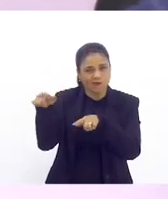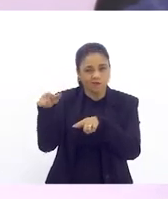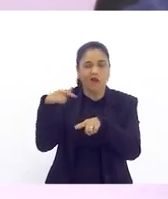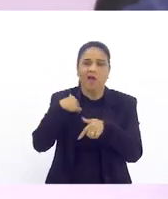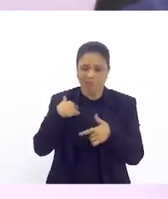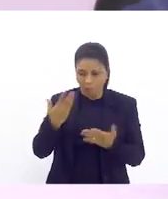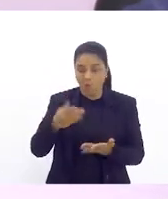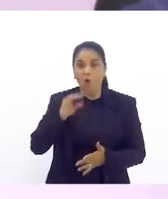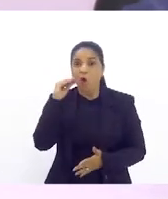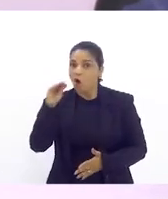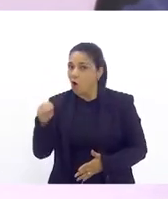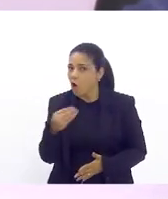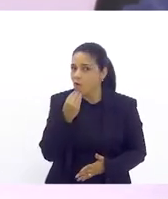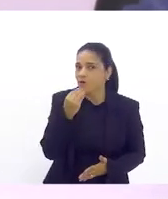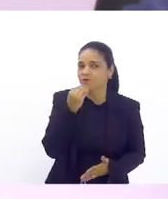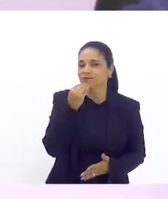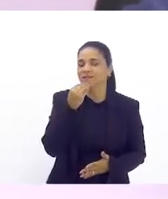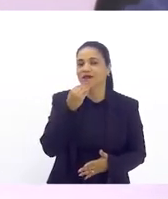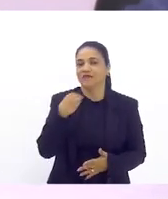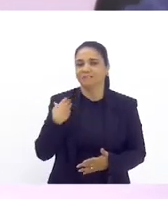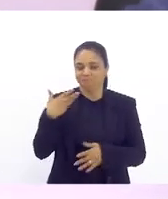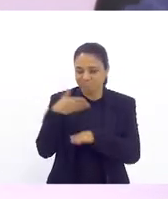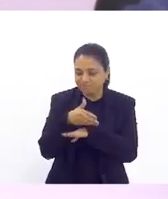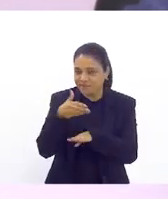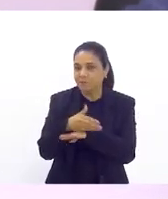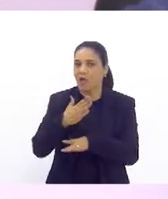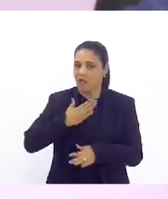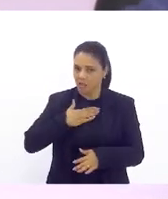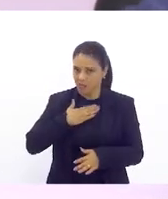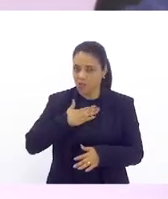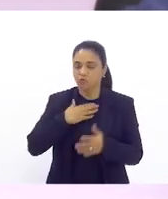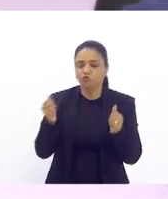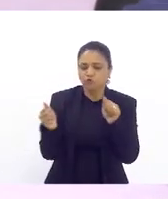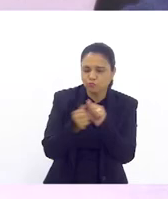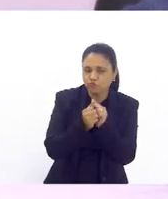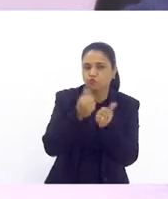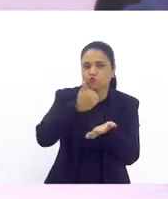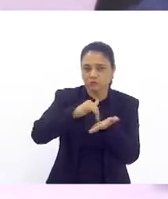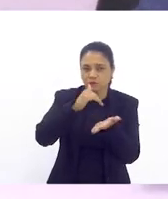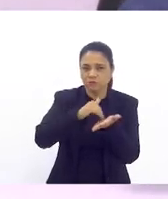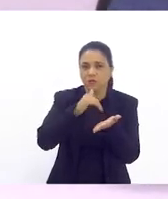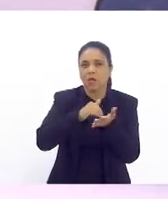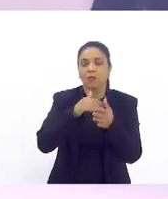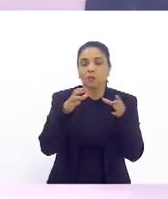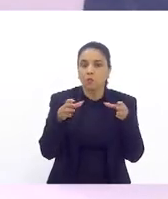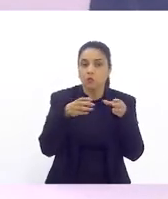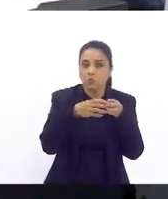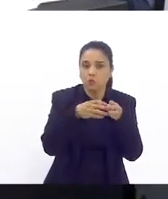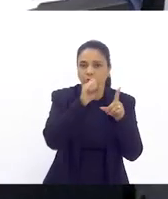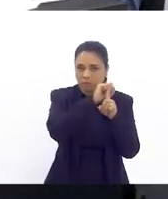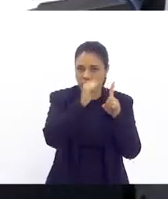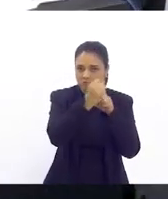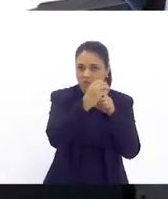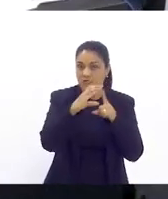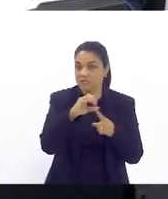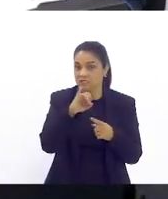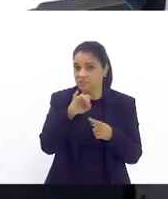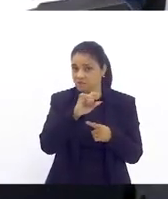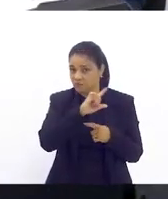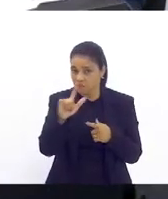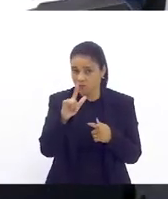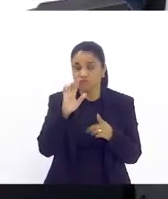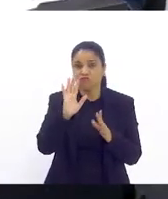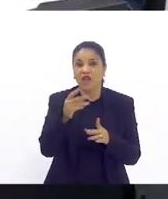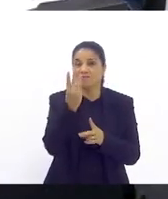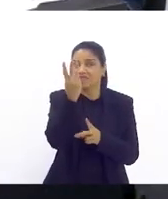participar junto com então secretário da época e com uma grande representação da sociedade civil até o momento que ele chegou aqui eles passaram mais